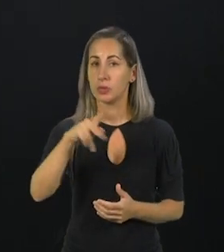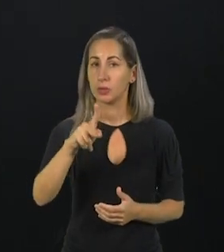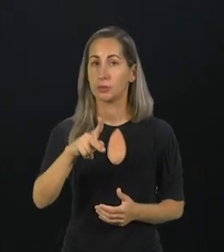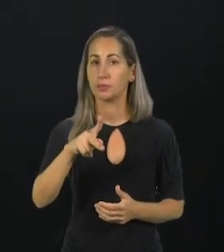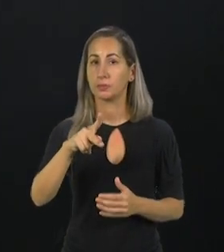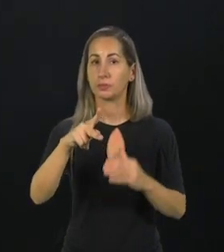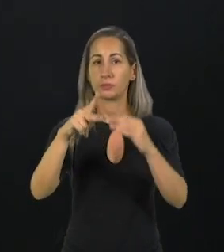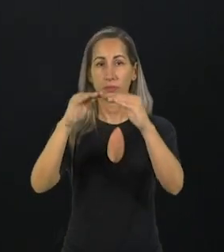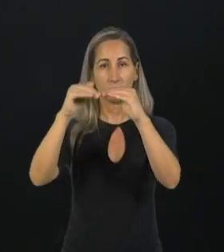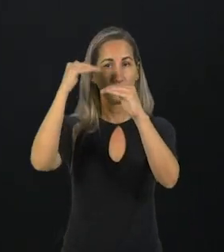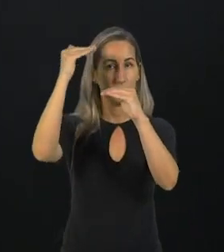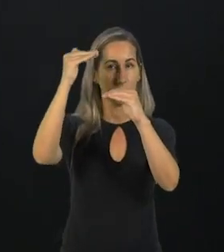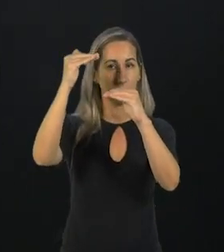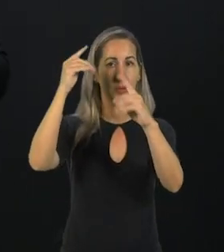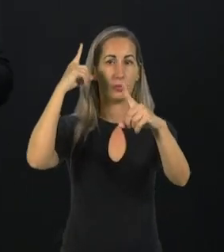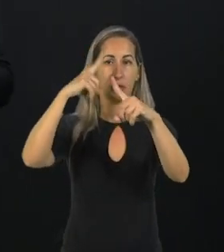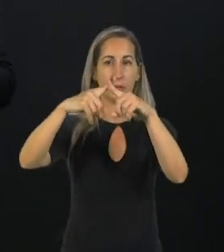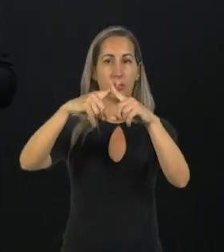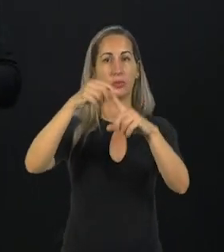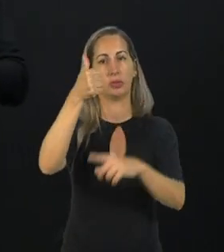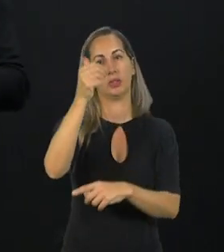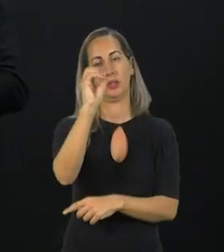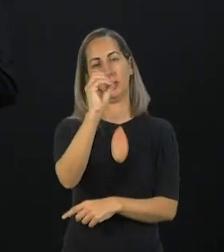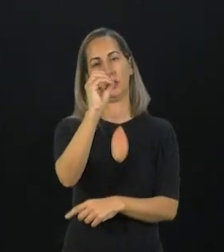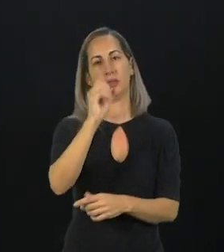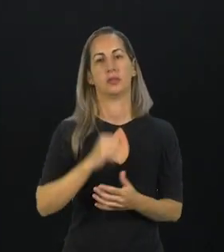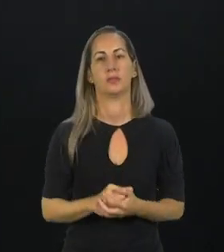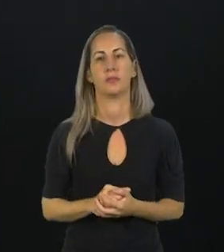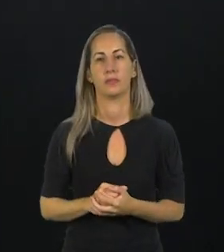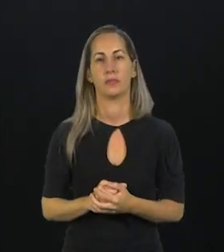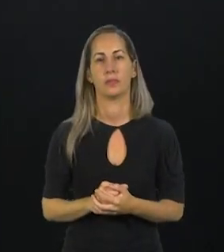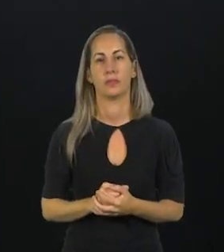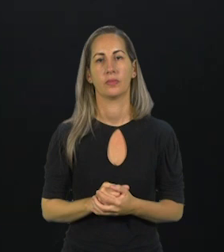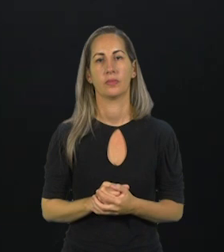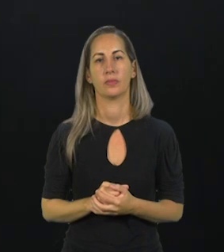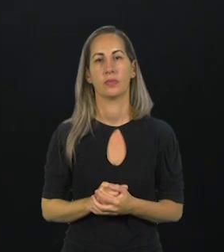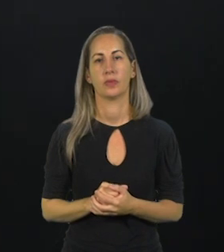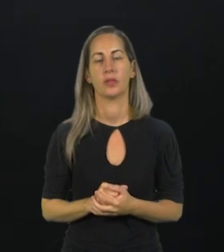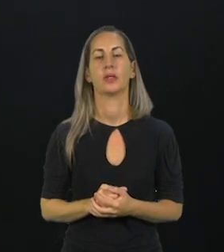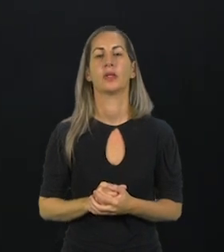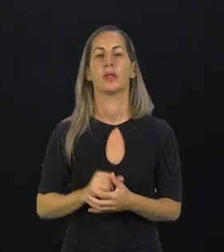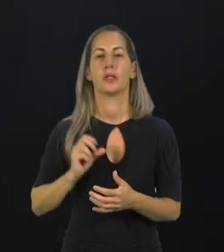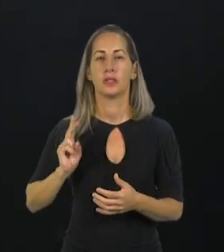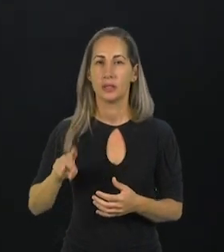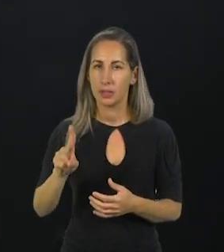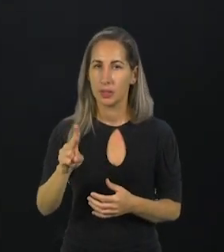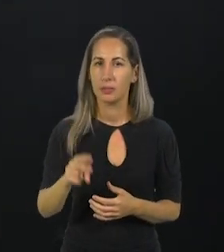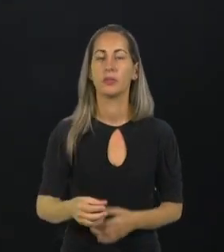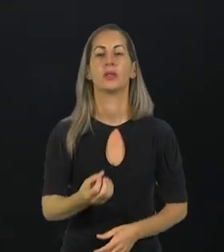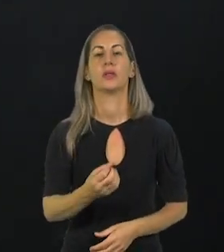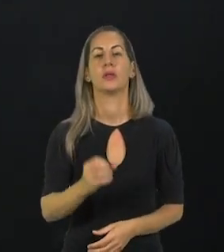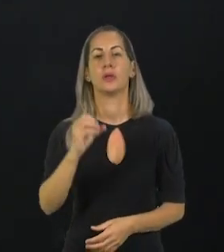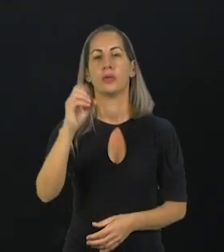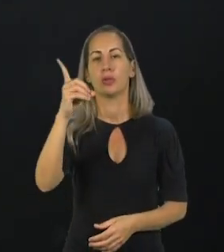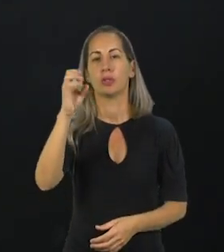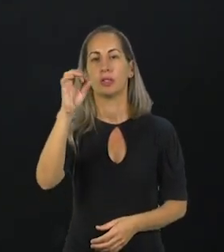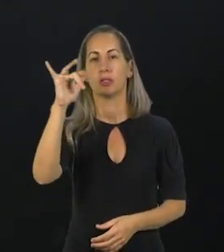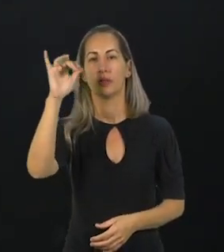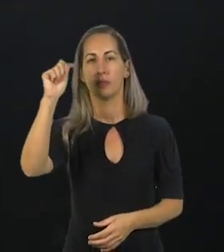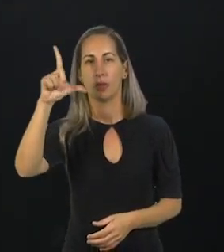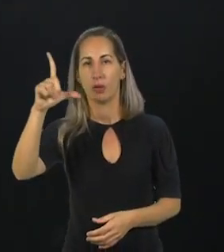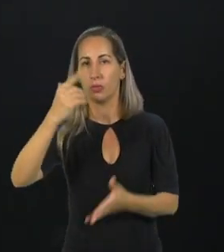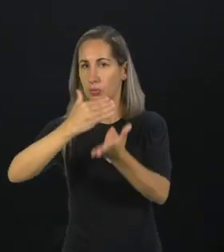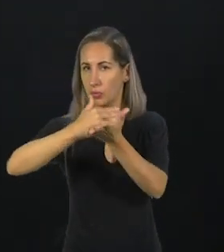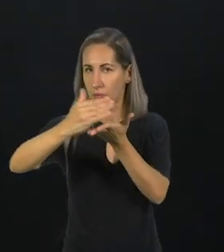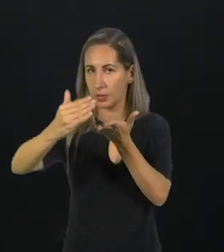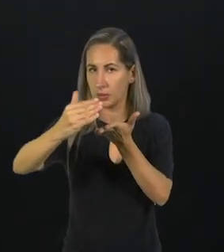denominador sempre será um número múltiplo de 10. E o teu numerador será o número decimal que você tem no